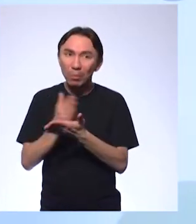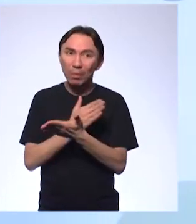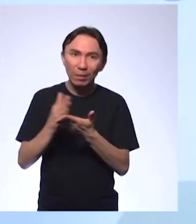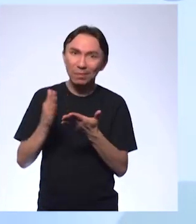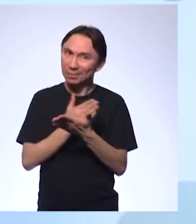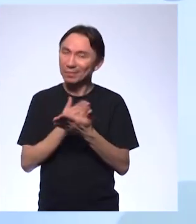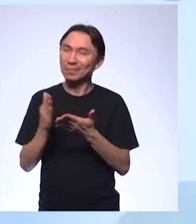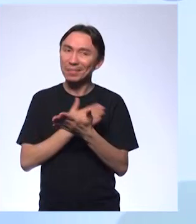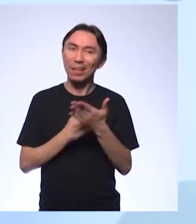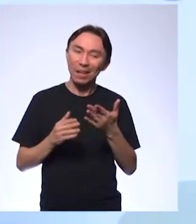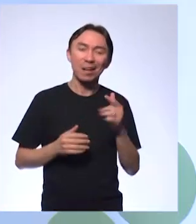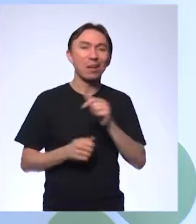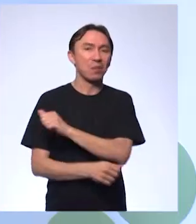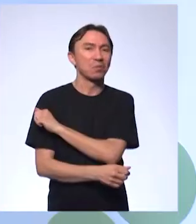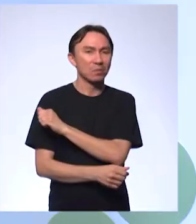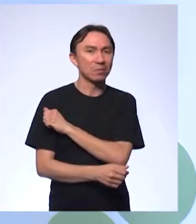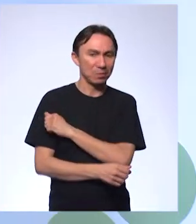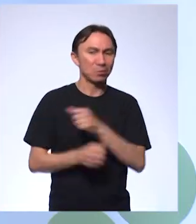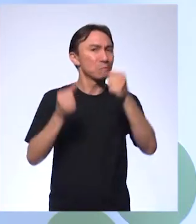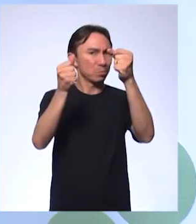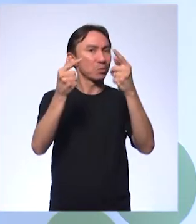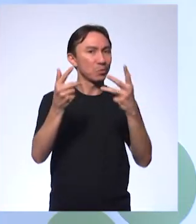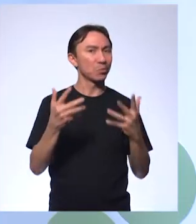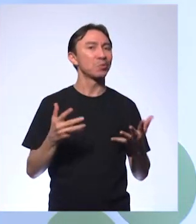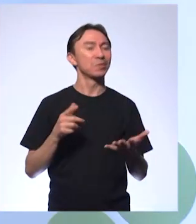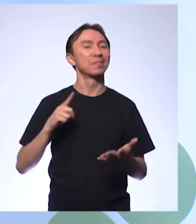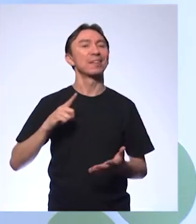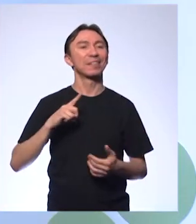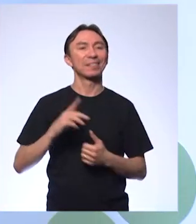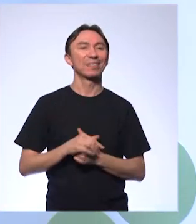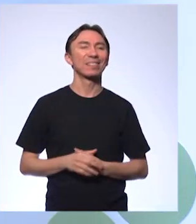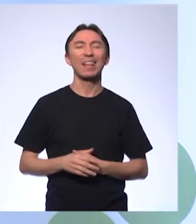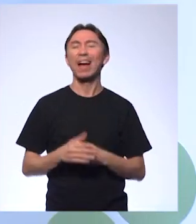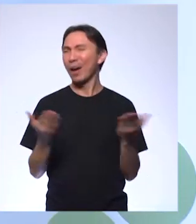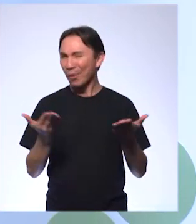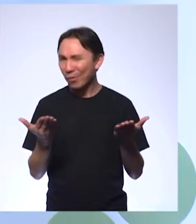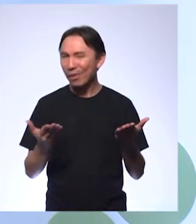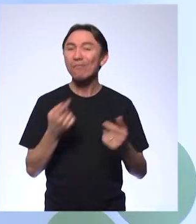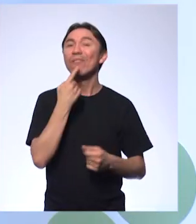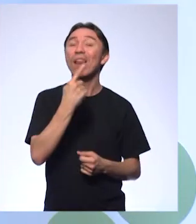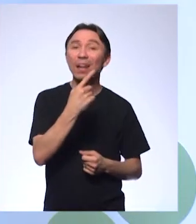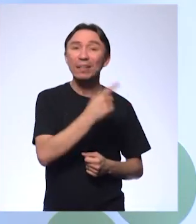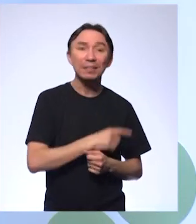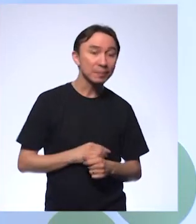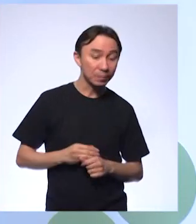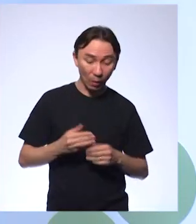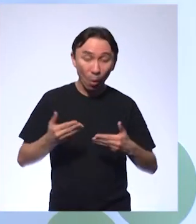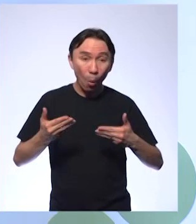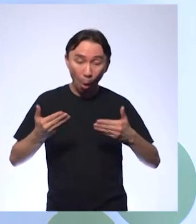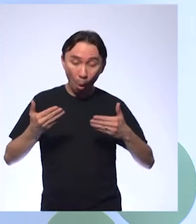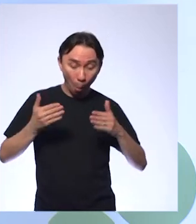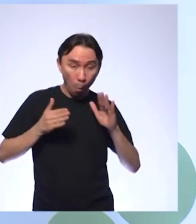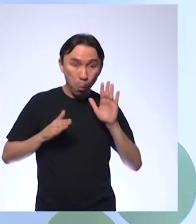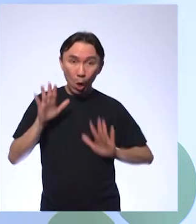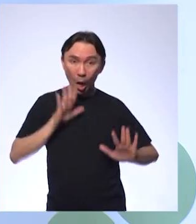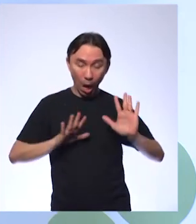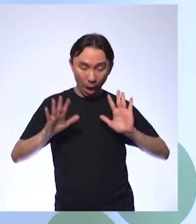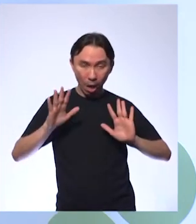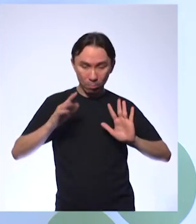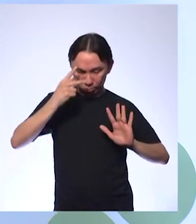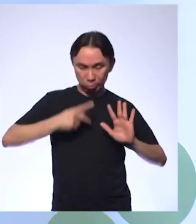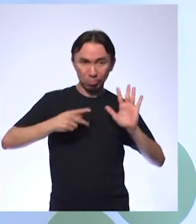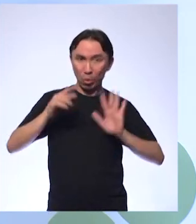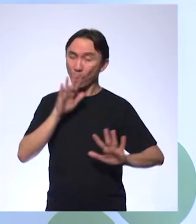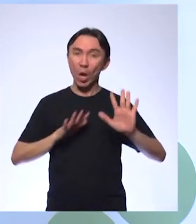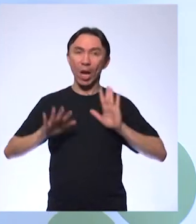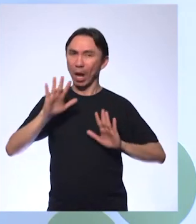para ninguém. Agora, a gente vai falar em autocuidado, mas antes da gente entrar no tema do autocuidado, tem até um vídeo de uma